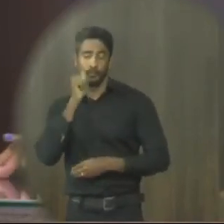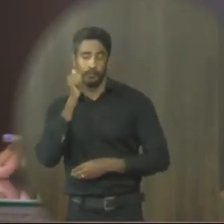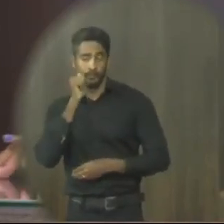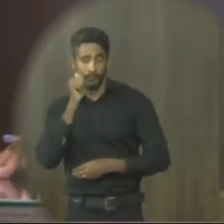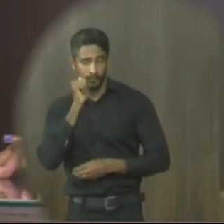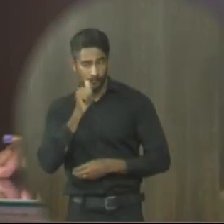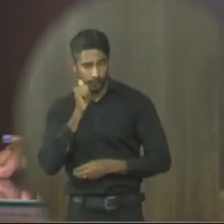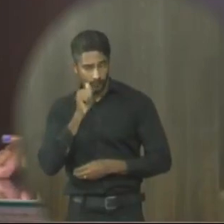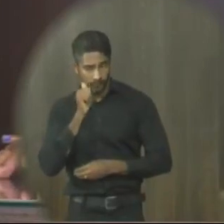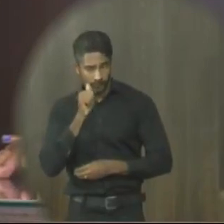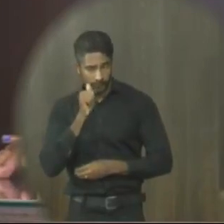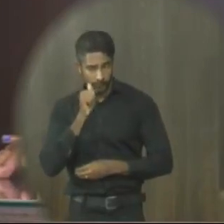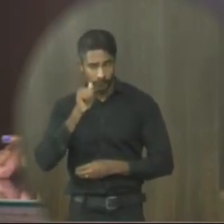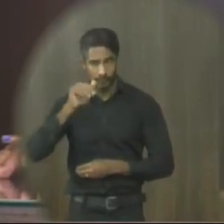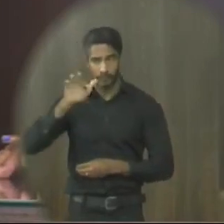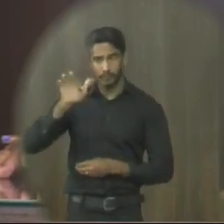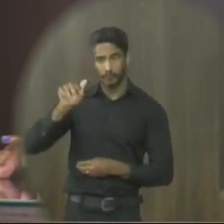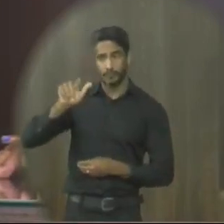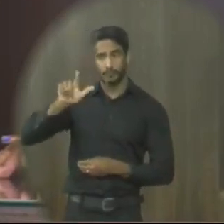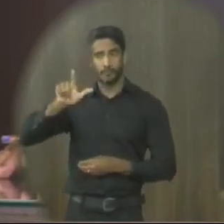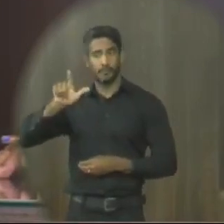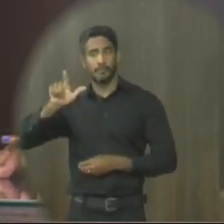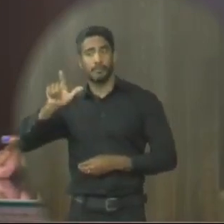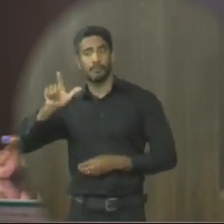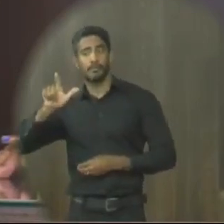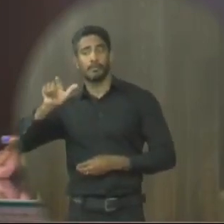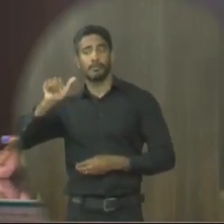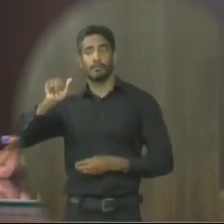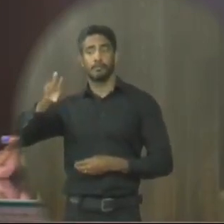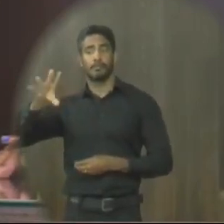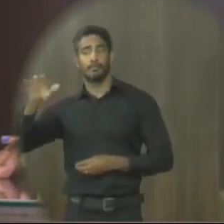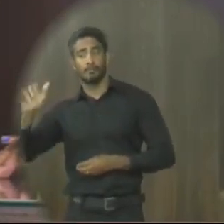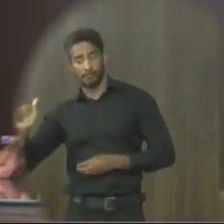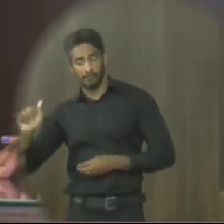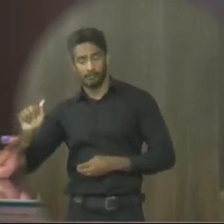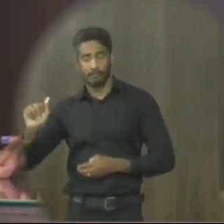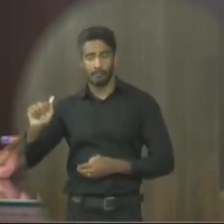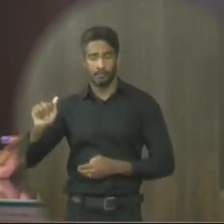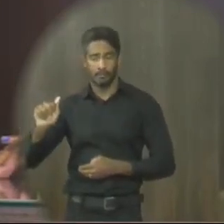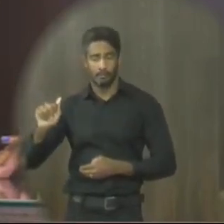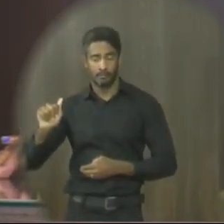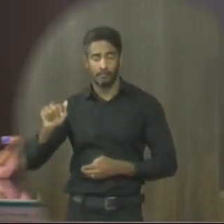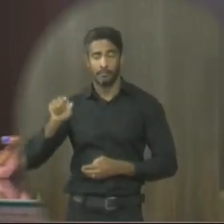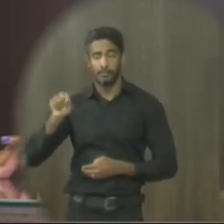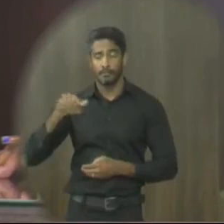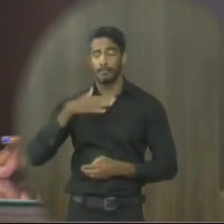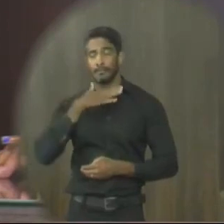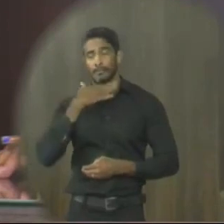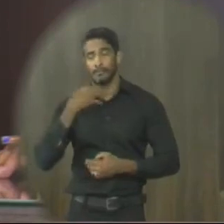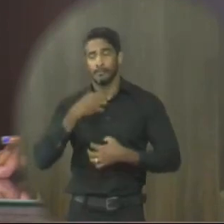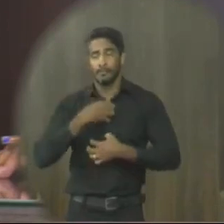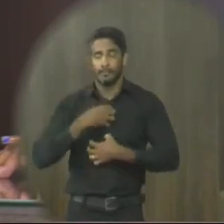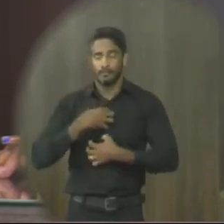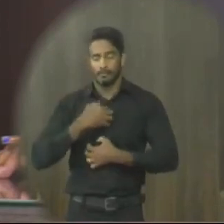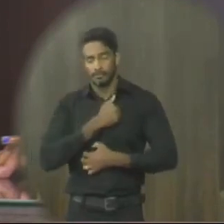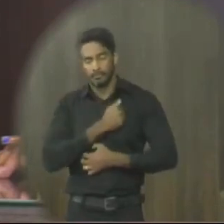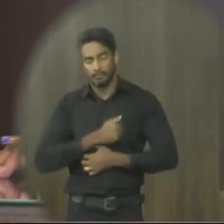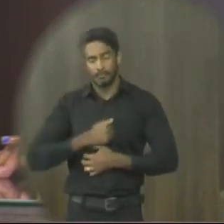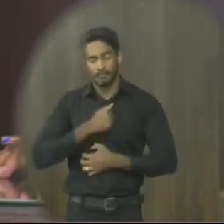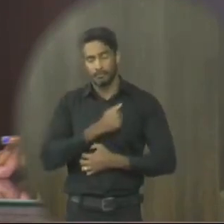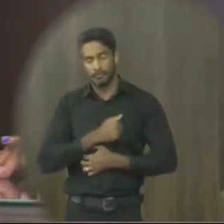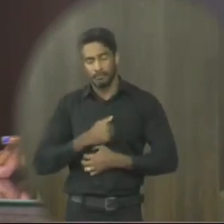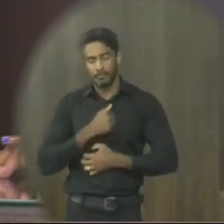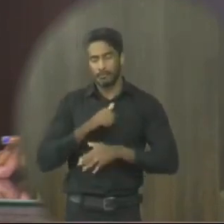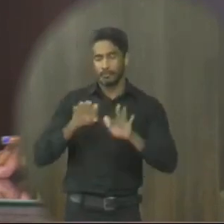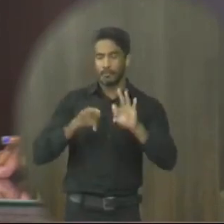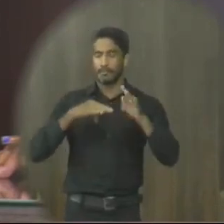senhora Flávia Neves Souza e Lima, que partiu deixando-se eterna saudade de seus